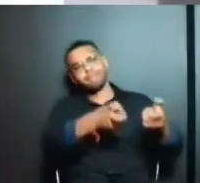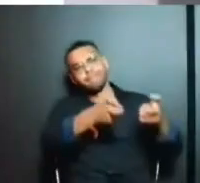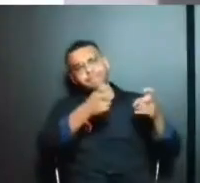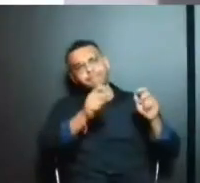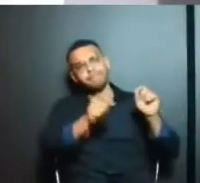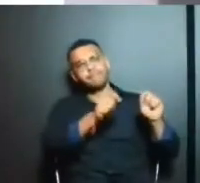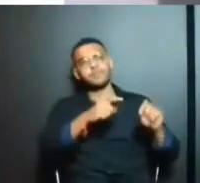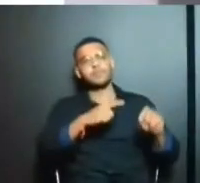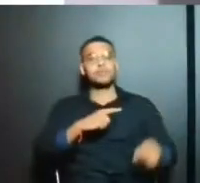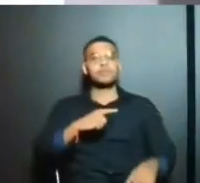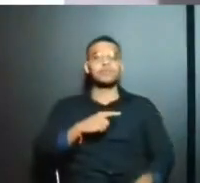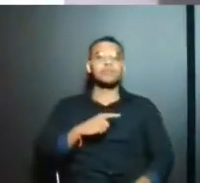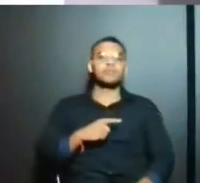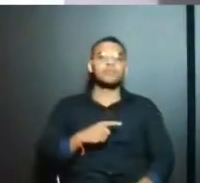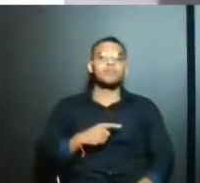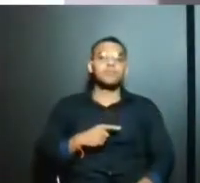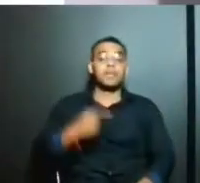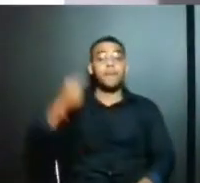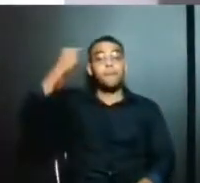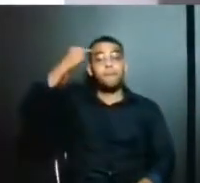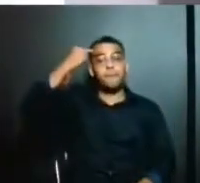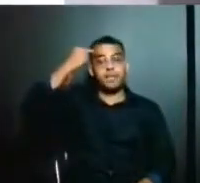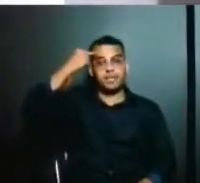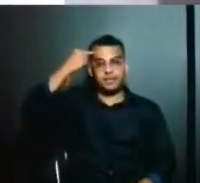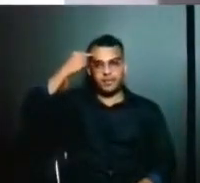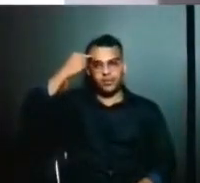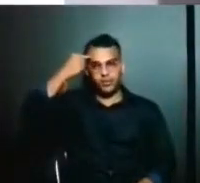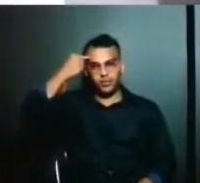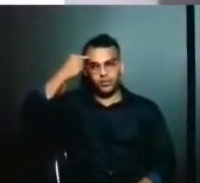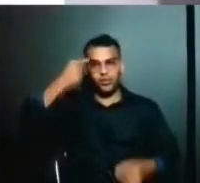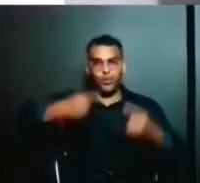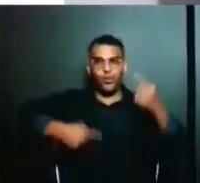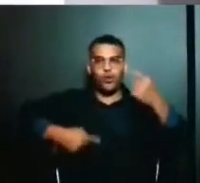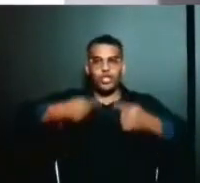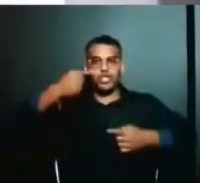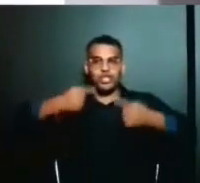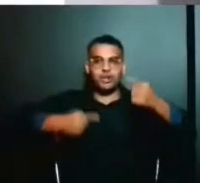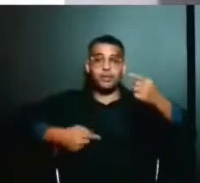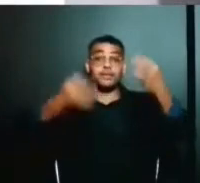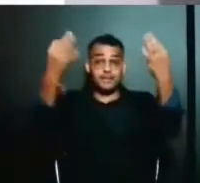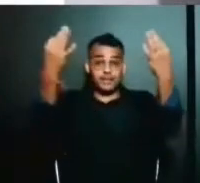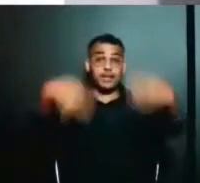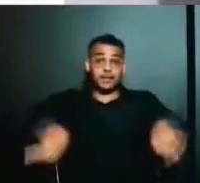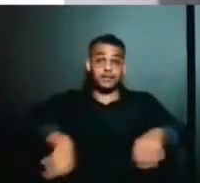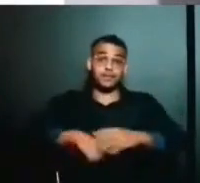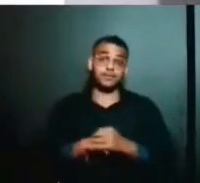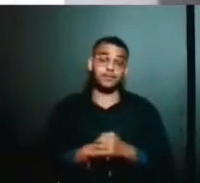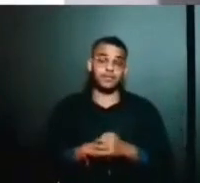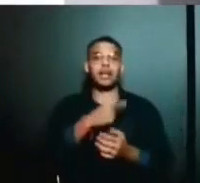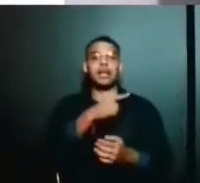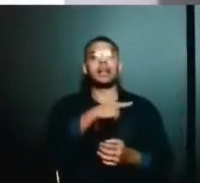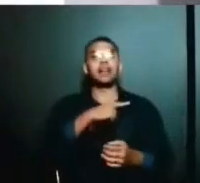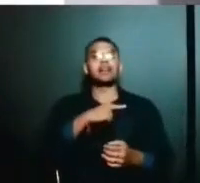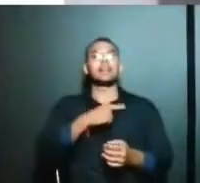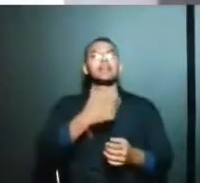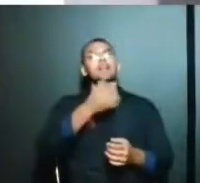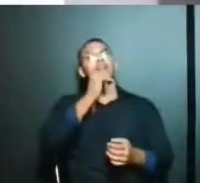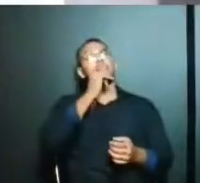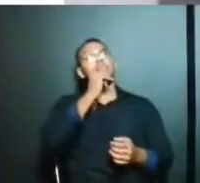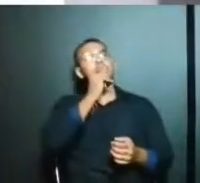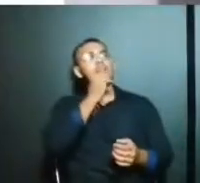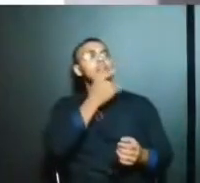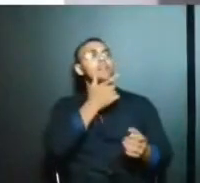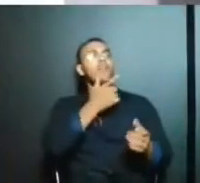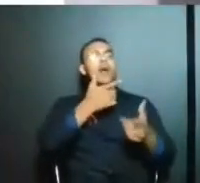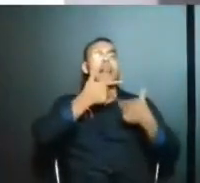domínio do pensamento politicamente correto. Né? Eles estão ditando, eles têm um arcabouço linguístico, eles têm um envolvimento,